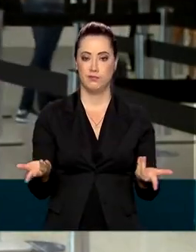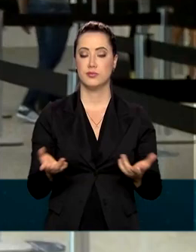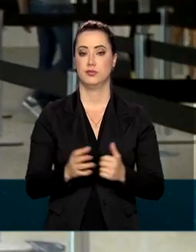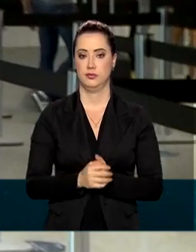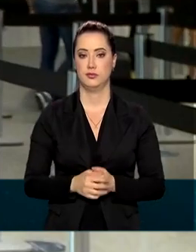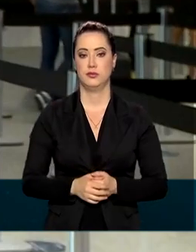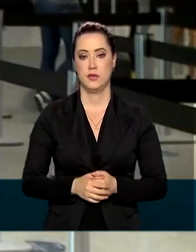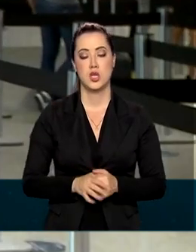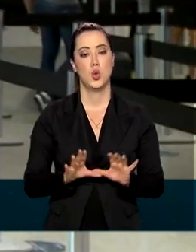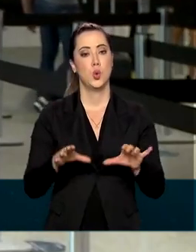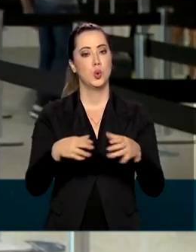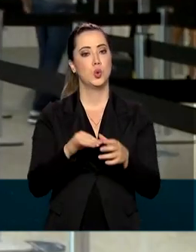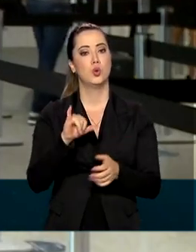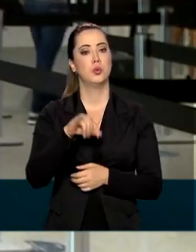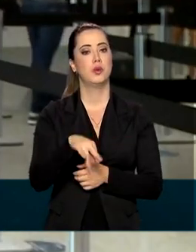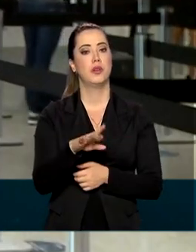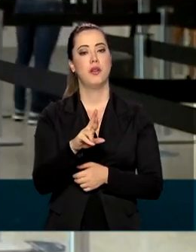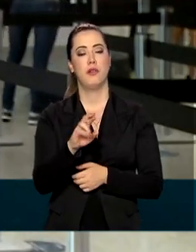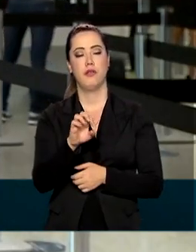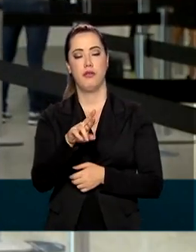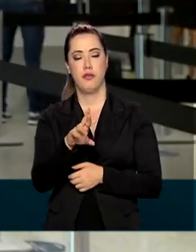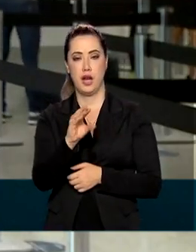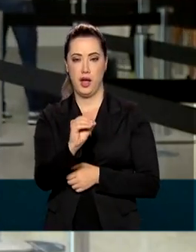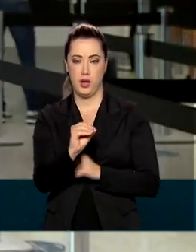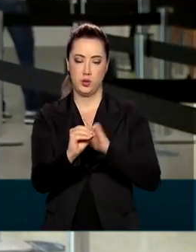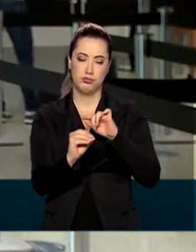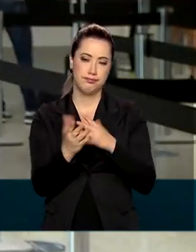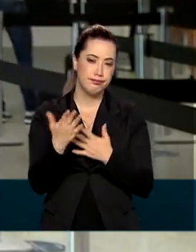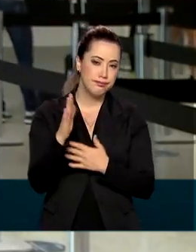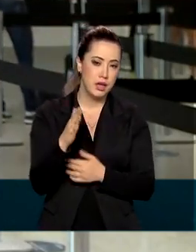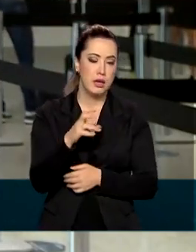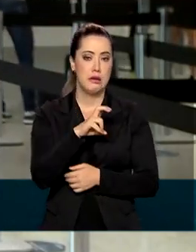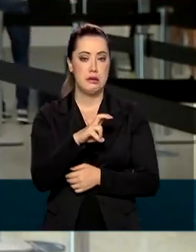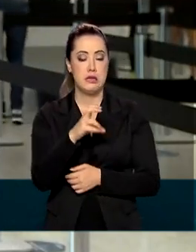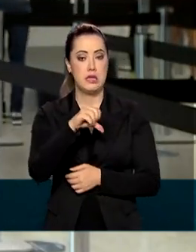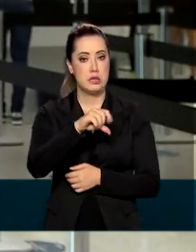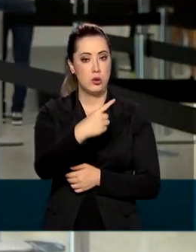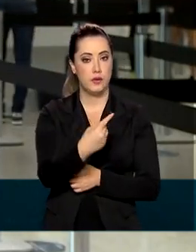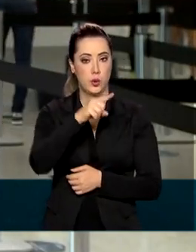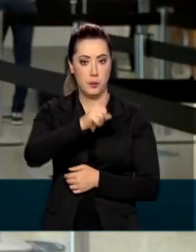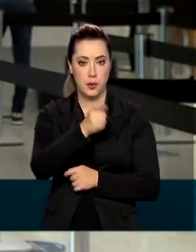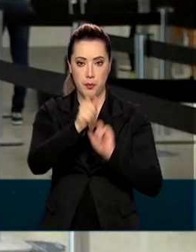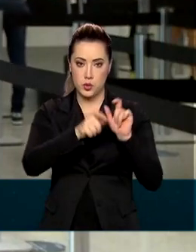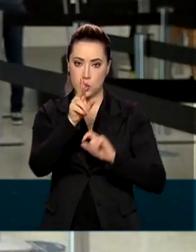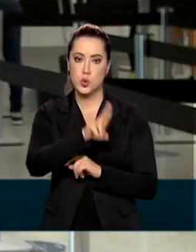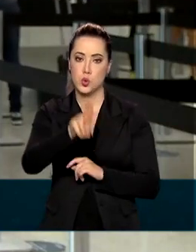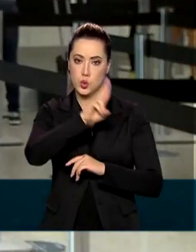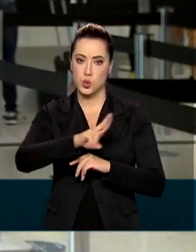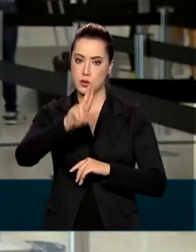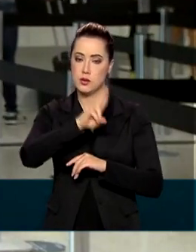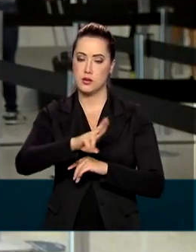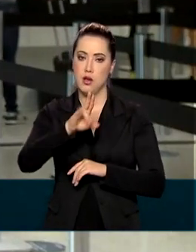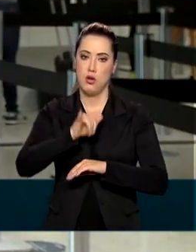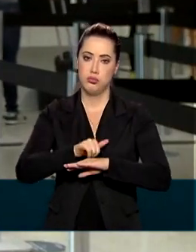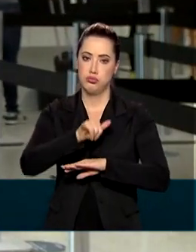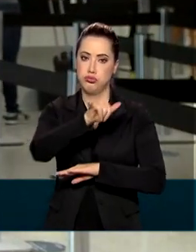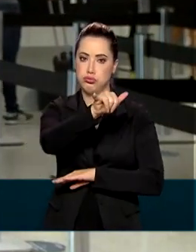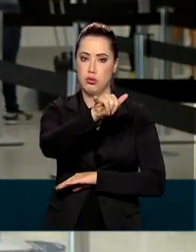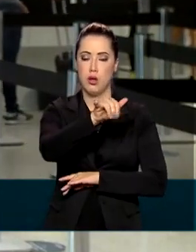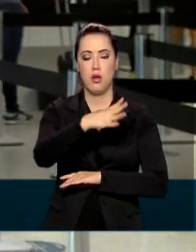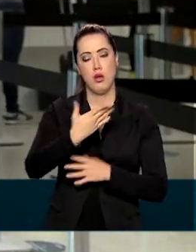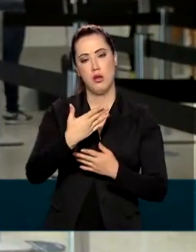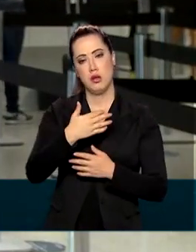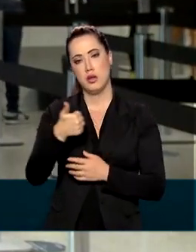da rede Infraero aqui cerca de 591 mil passageiros utilizem o transporte aéreo entre doze e Dezoito de Fevereiro